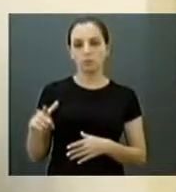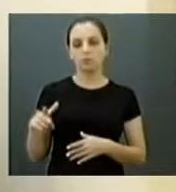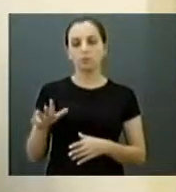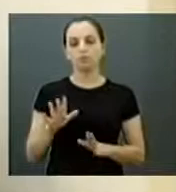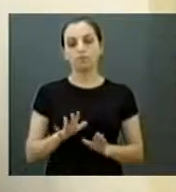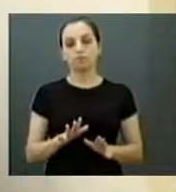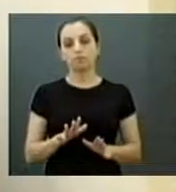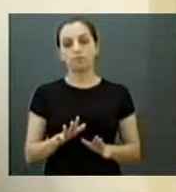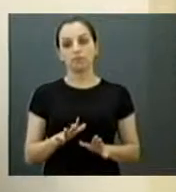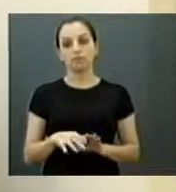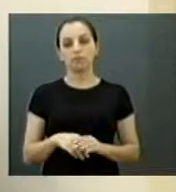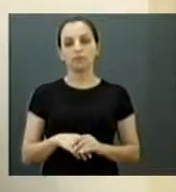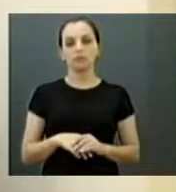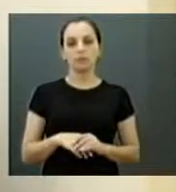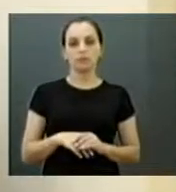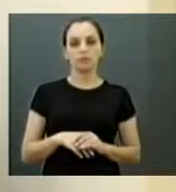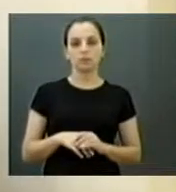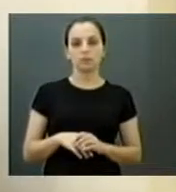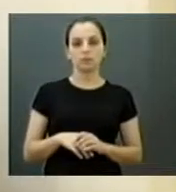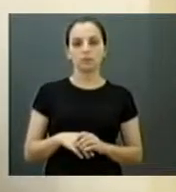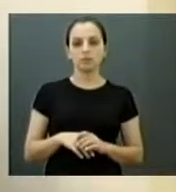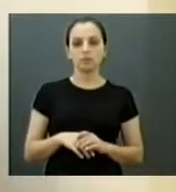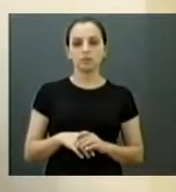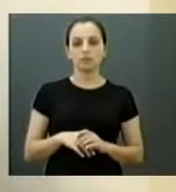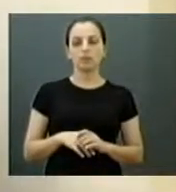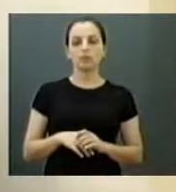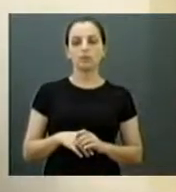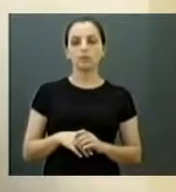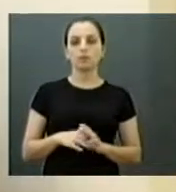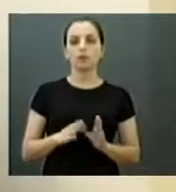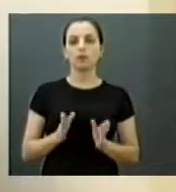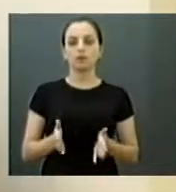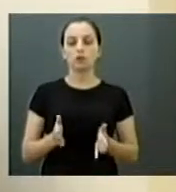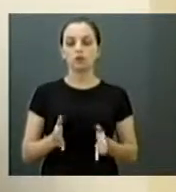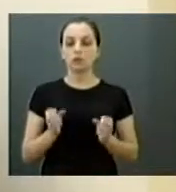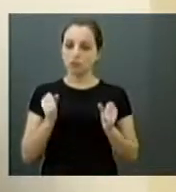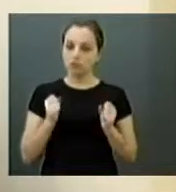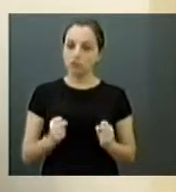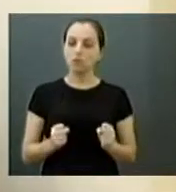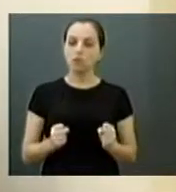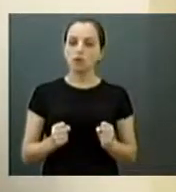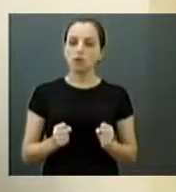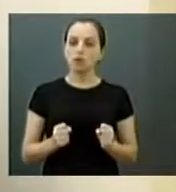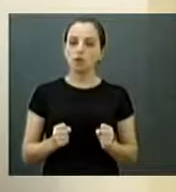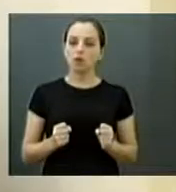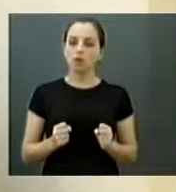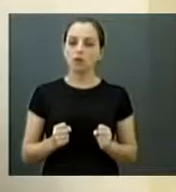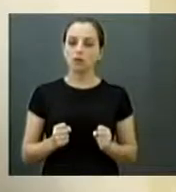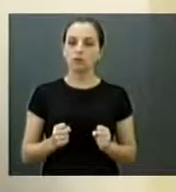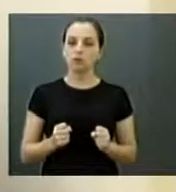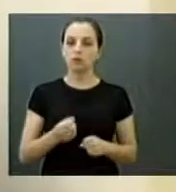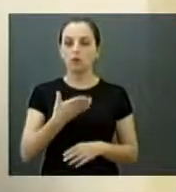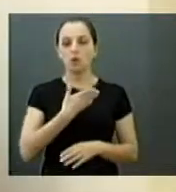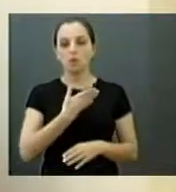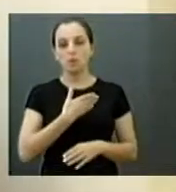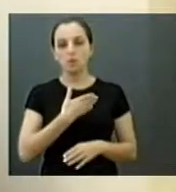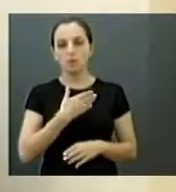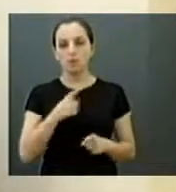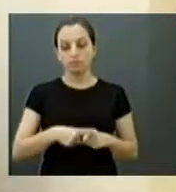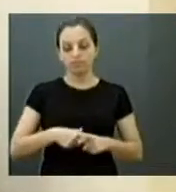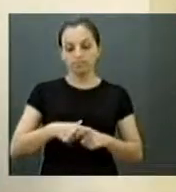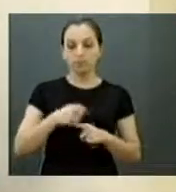Então, na atual situação, a gente só pode desejar a esses colegas boa